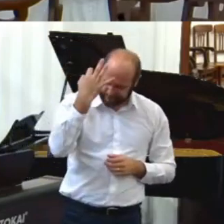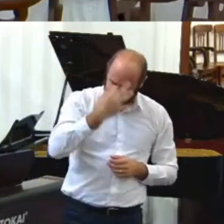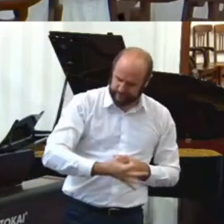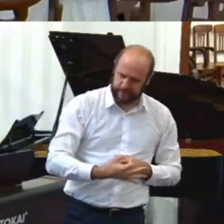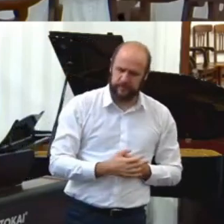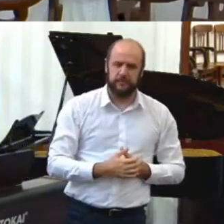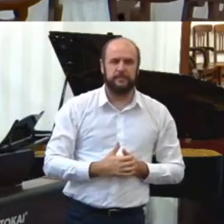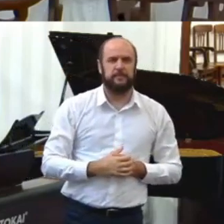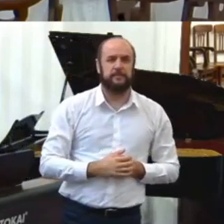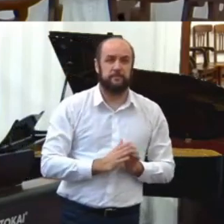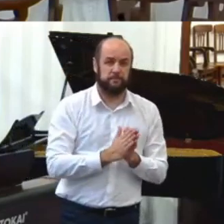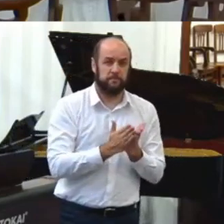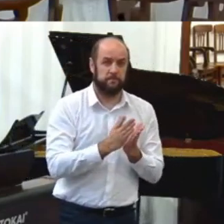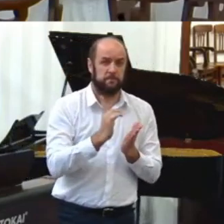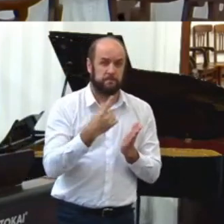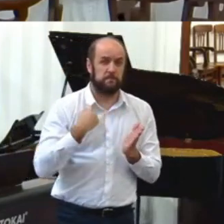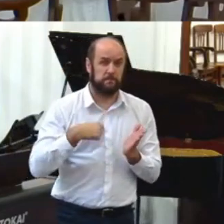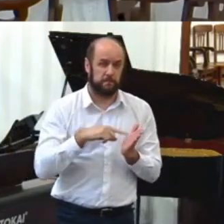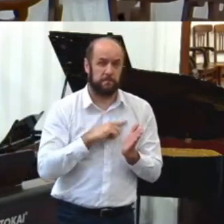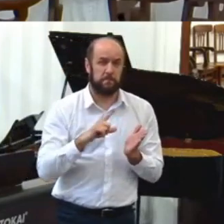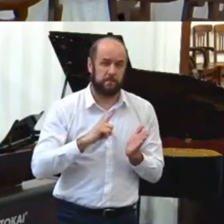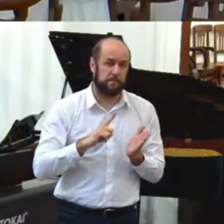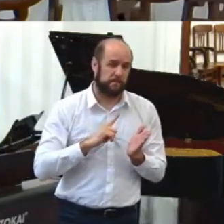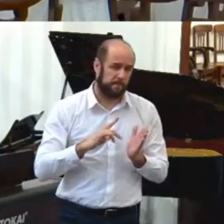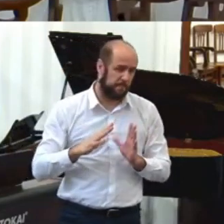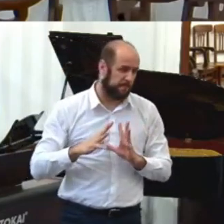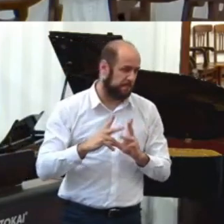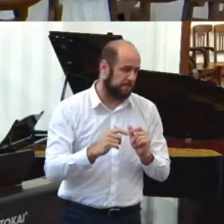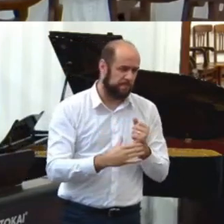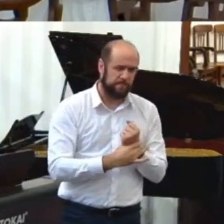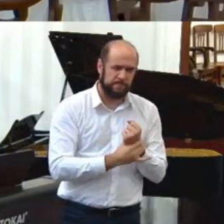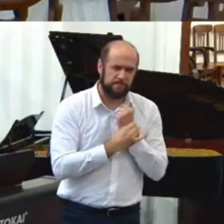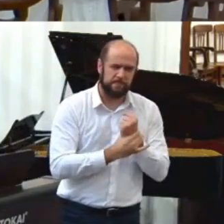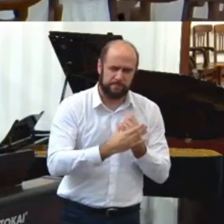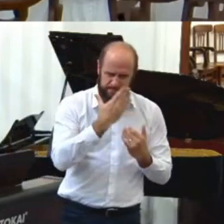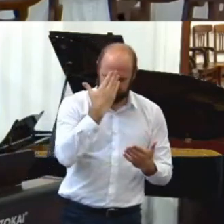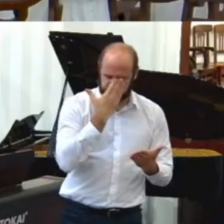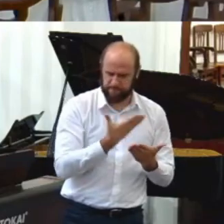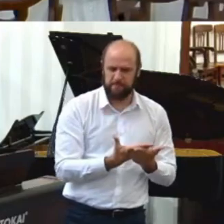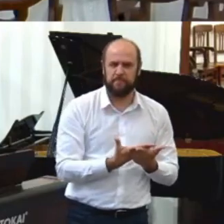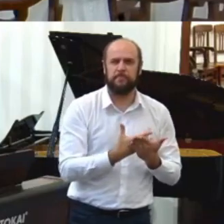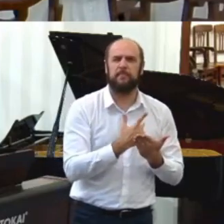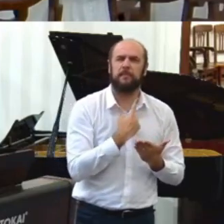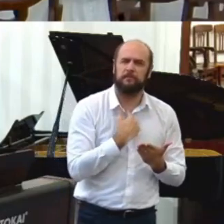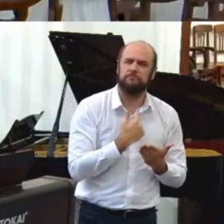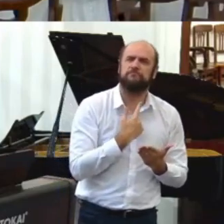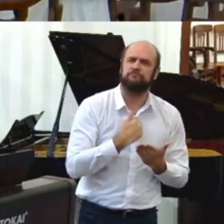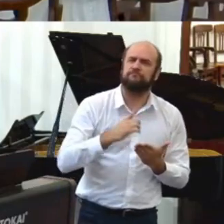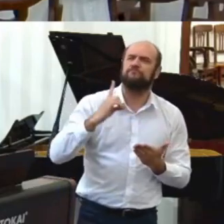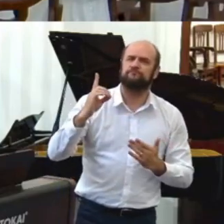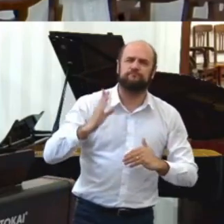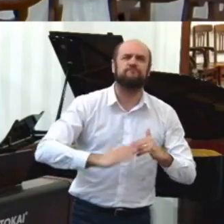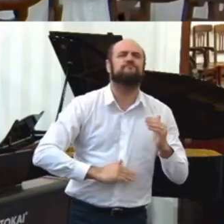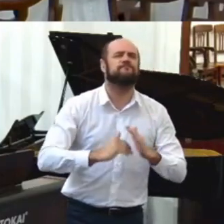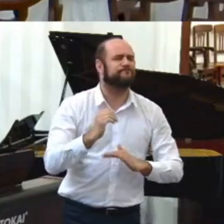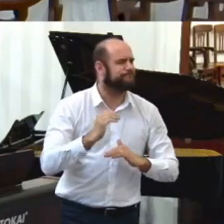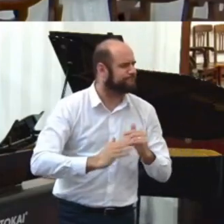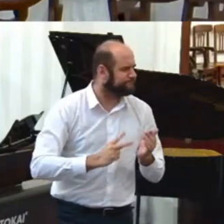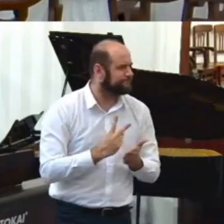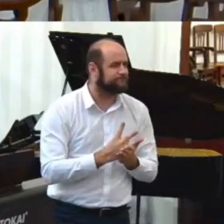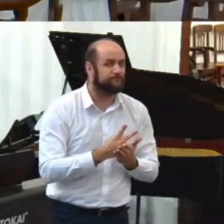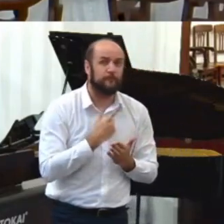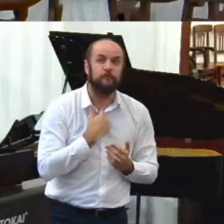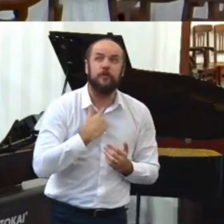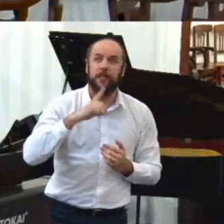certa, nessa passagem nós podemos ter toda a segurança para crer. A vontade de Deus se cumprirá e ela